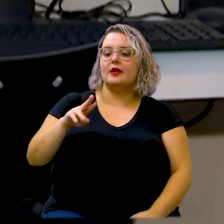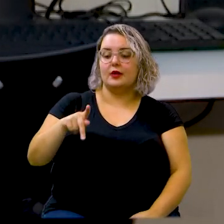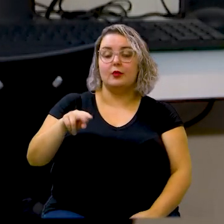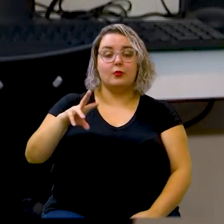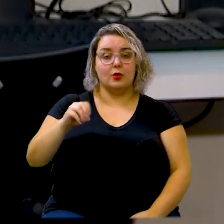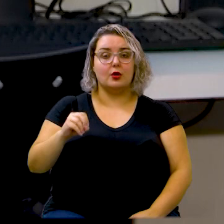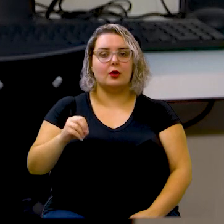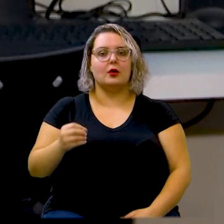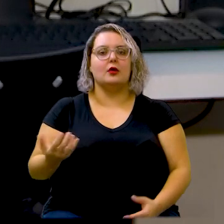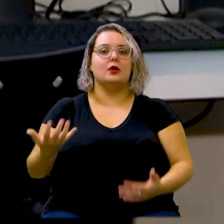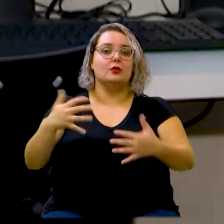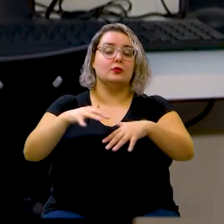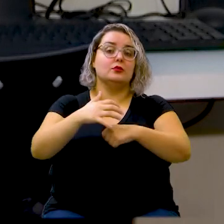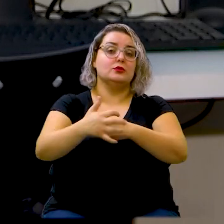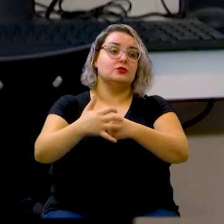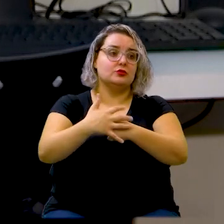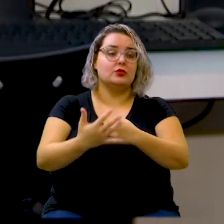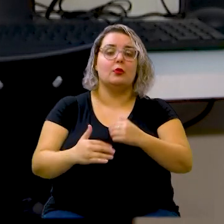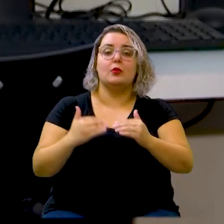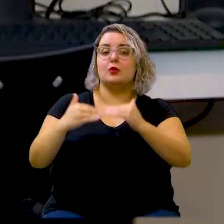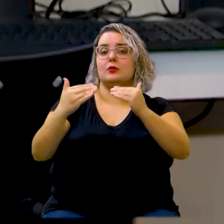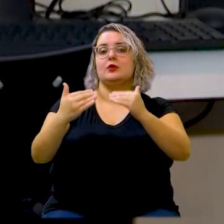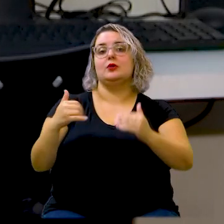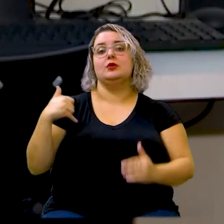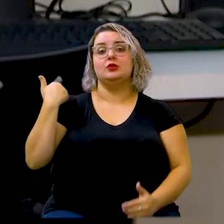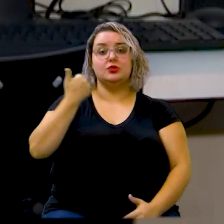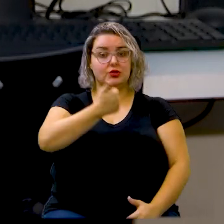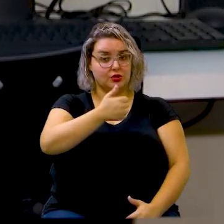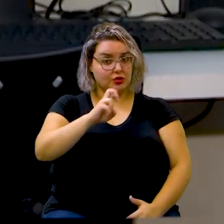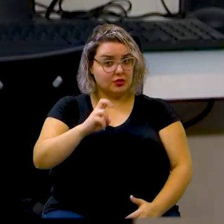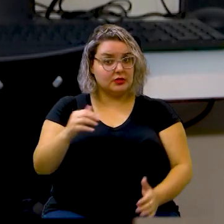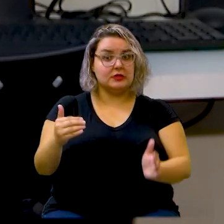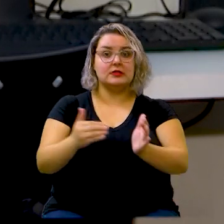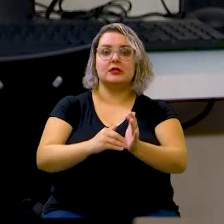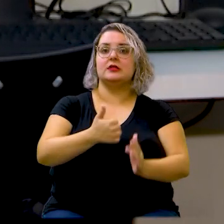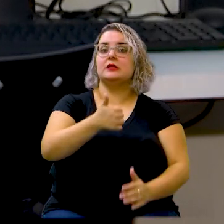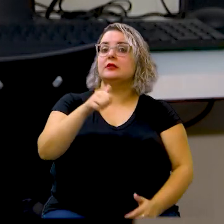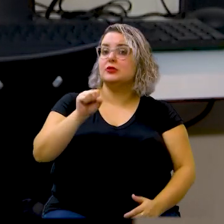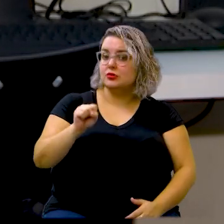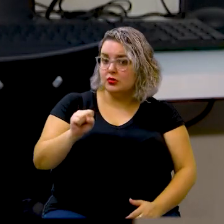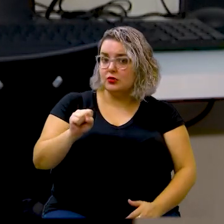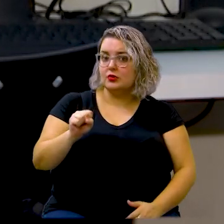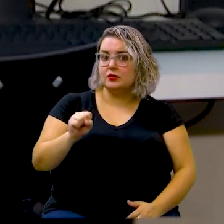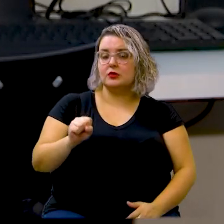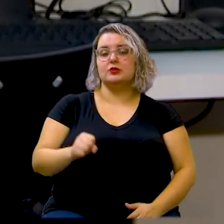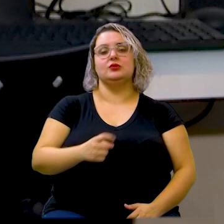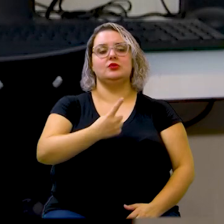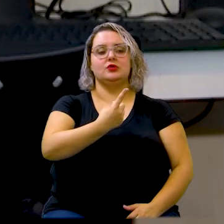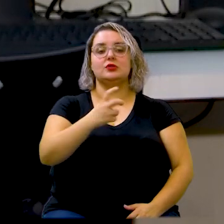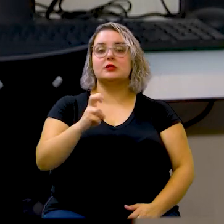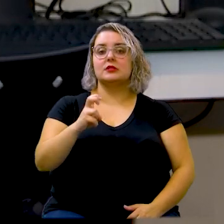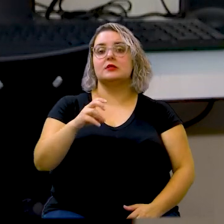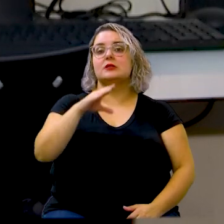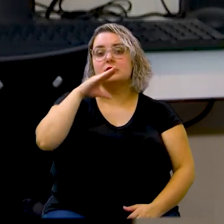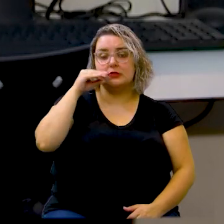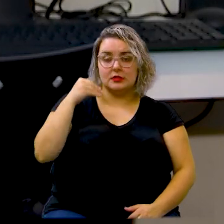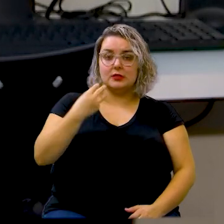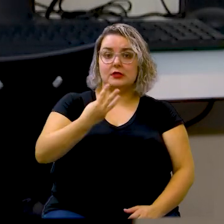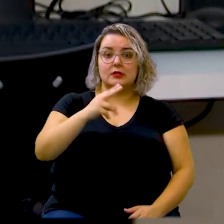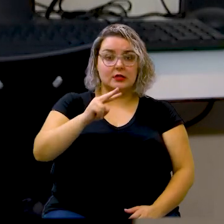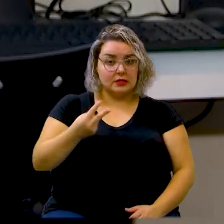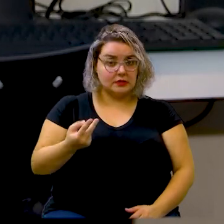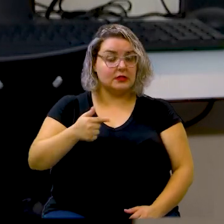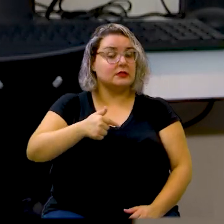Produtiva, são jovens de 15 até 18 anos, são um grupo aí de 15 adolescentes, 3 vezes